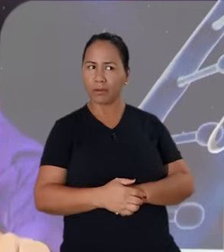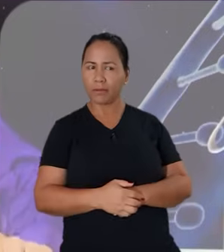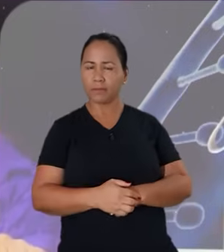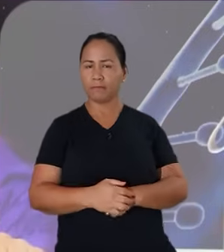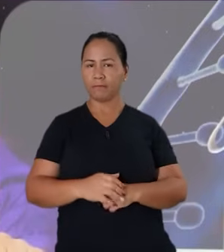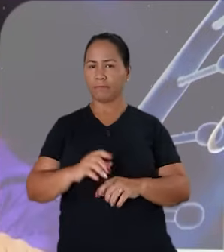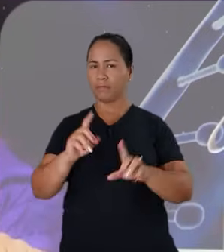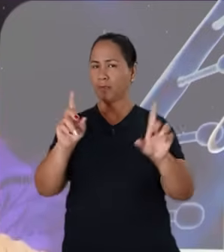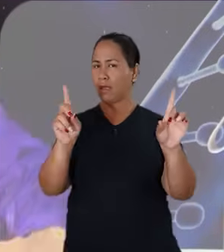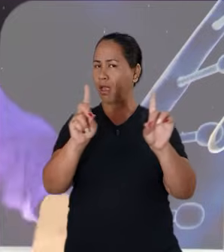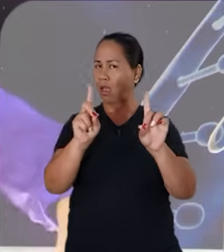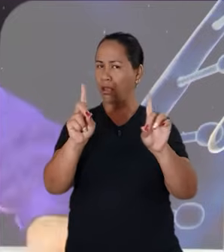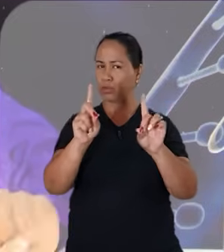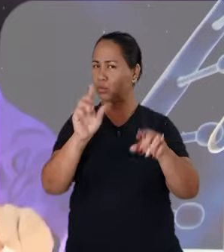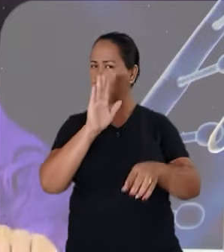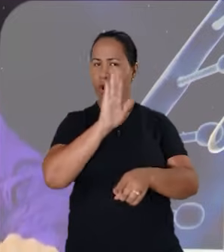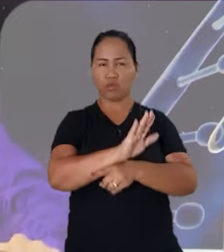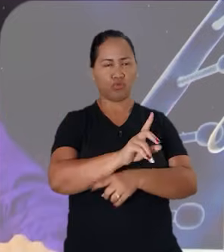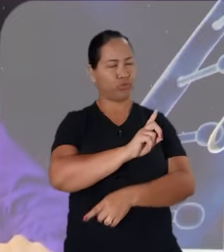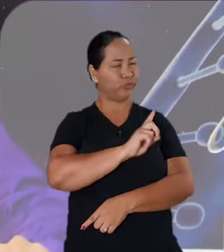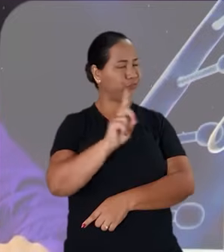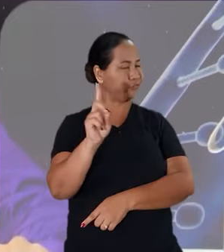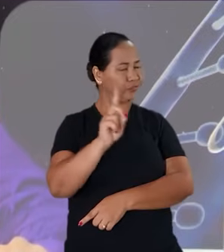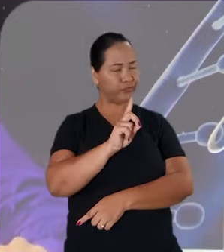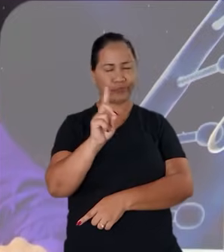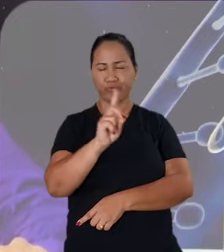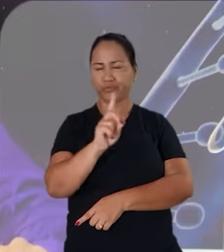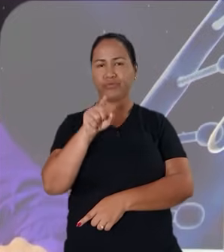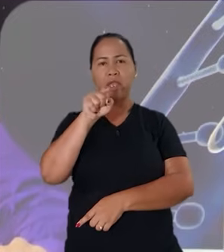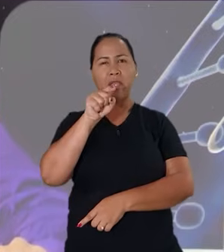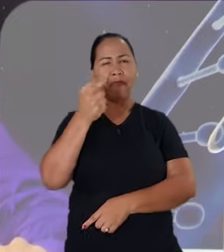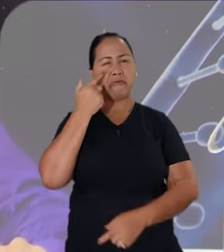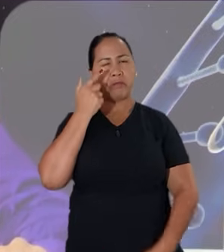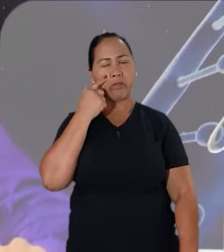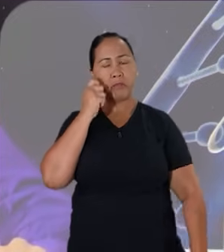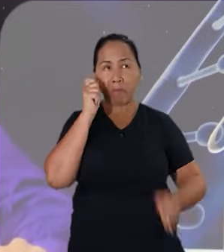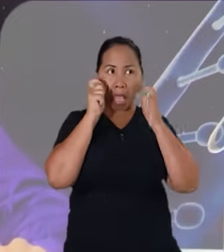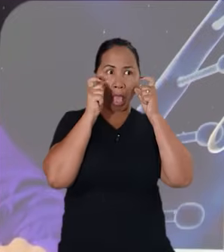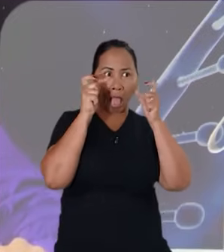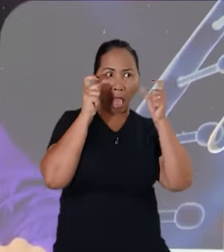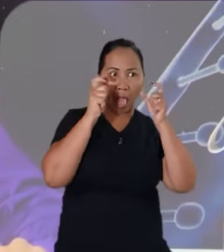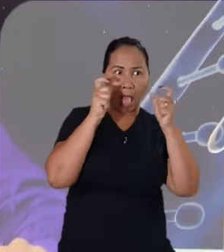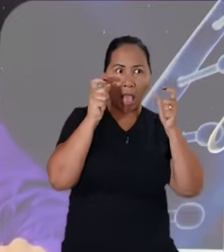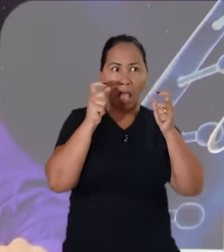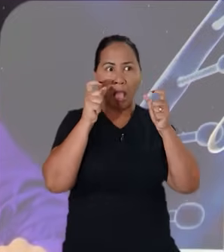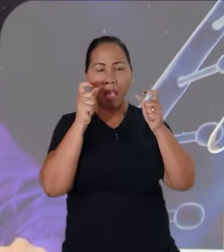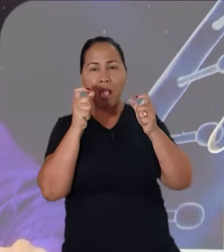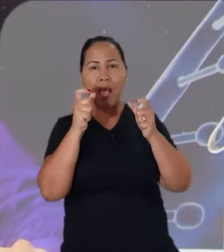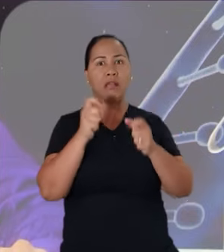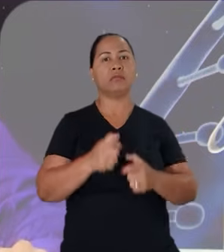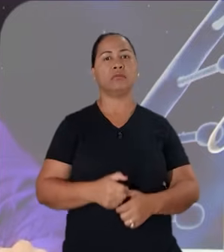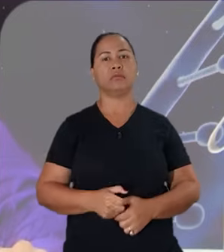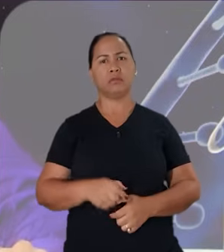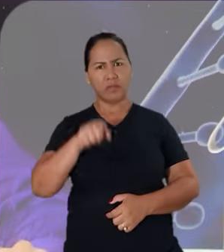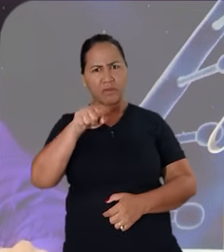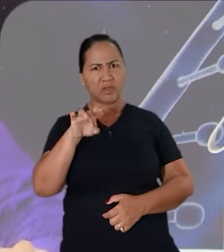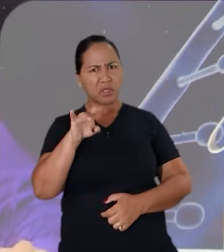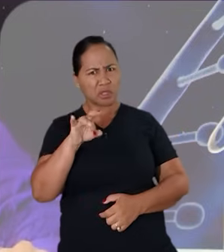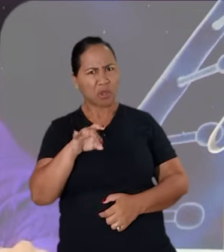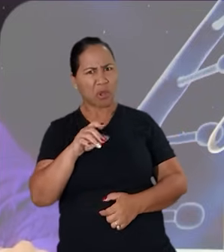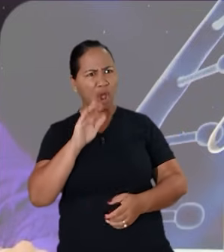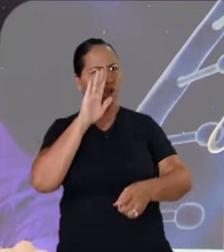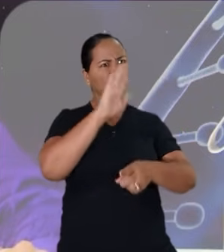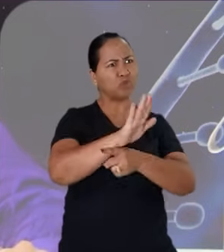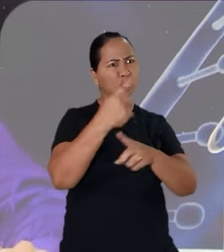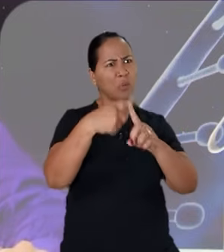mínimo eu espero com que você me ajude. No mínimo eu espero que eu possa contar com você. Mas isso não é ajudar. Isso é interesse. Isso é